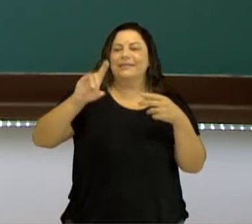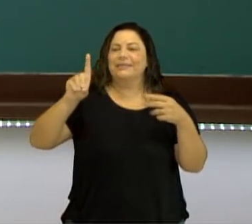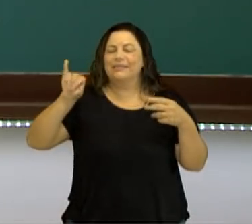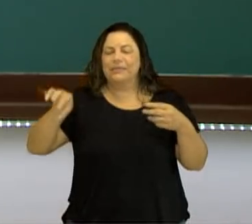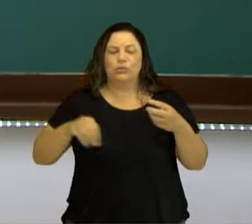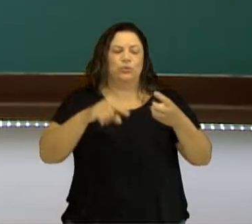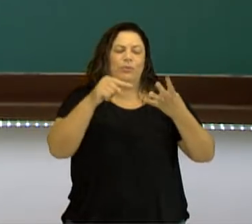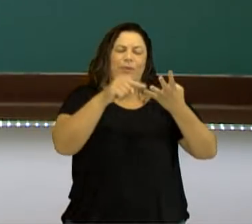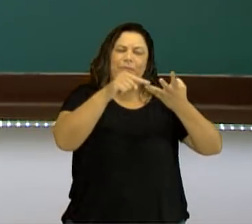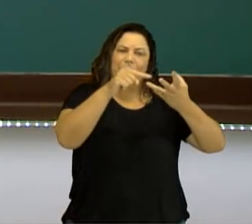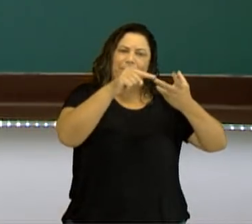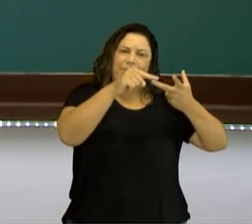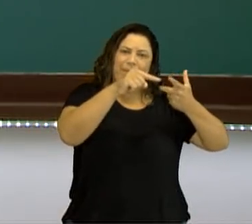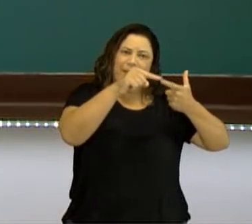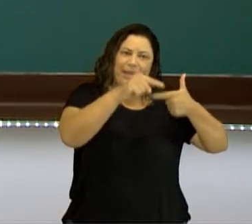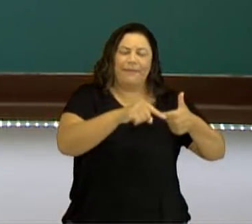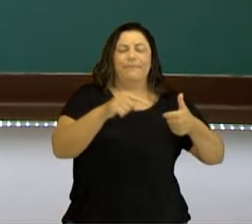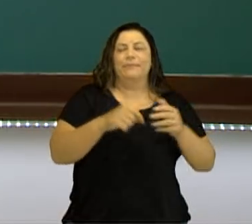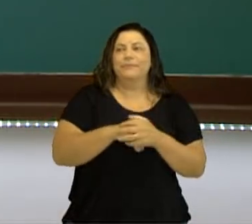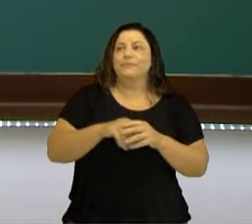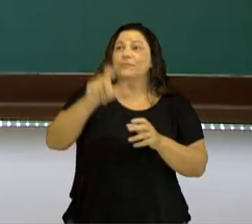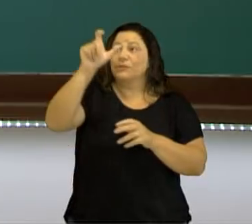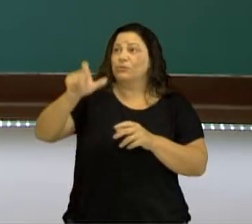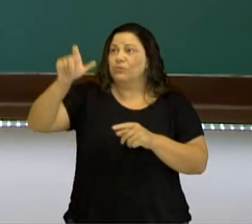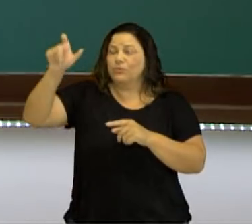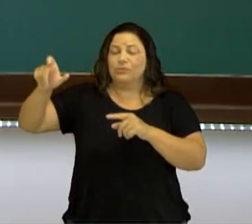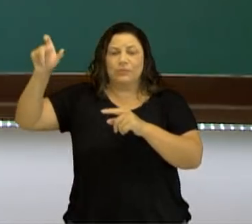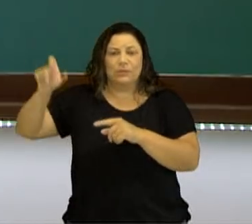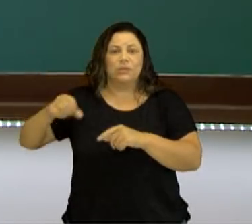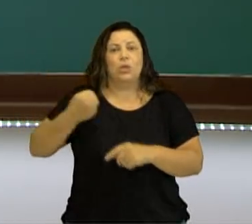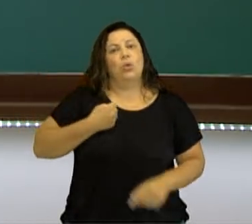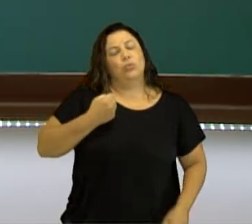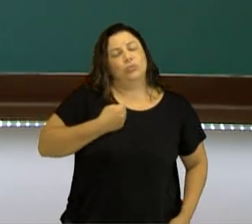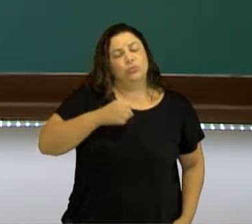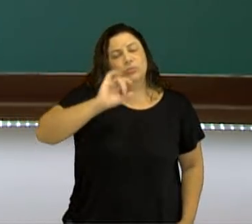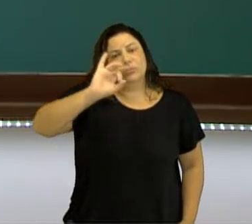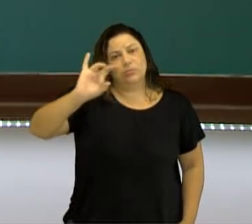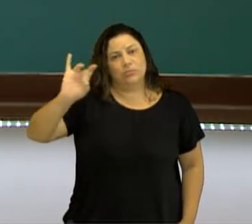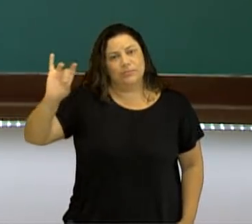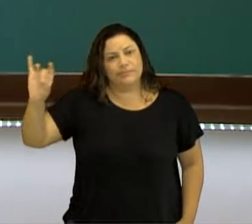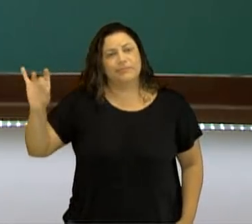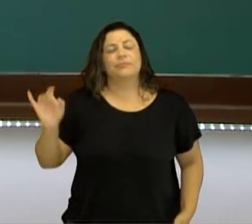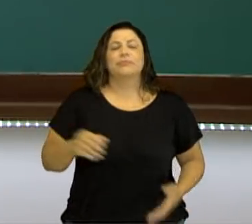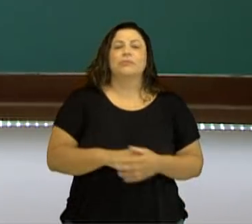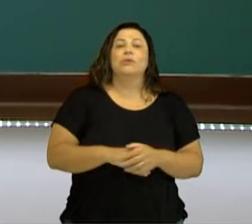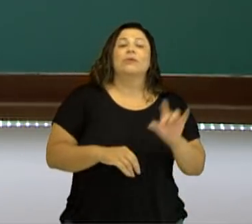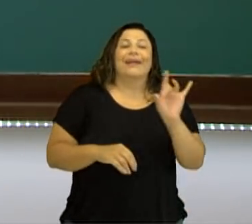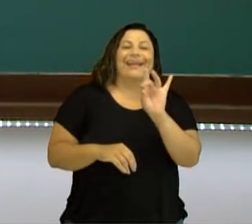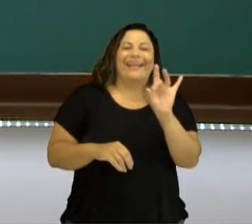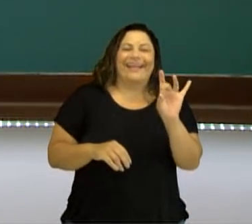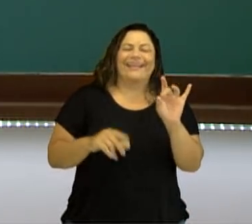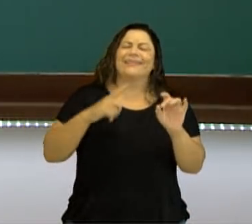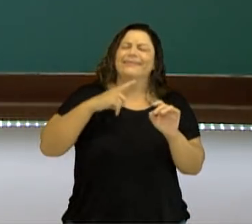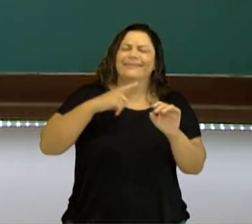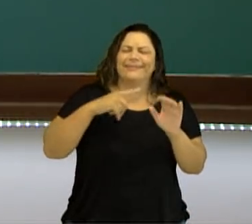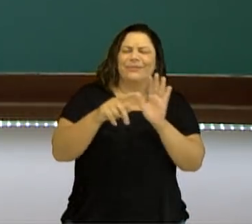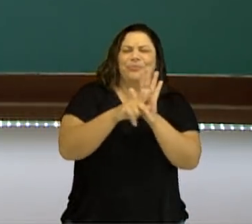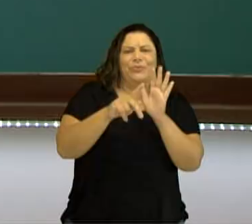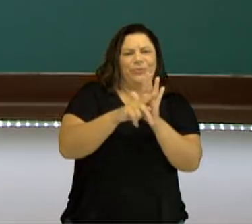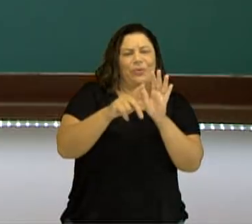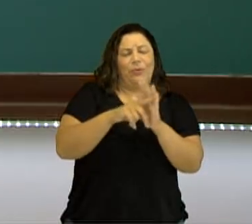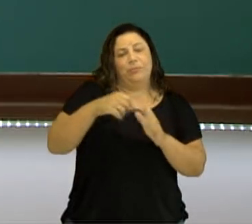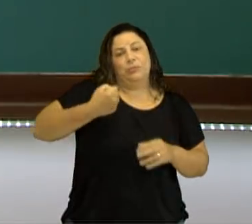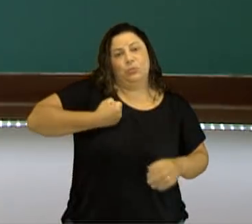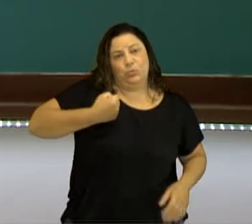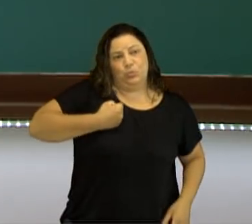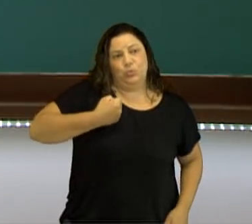4, que é o berílio. Só um tem o 5, que é o boro. Só um tem o 5, tem o 6, que é o carbono. Cada elemento tem o seu número atômico.